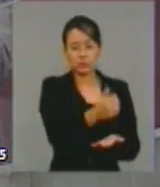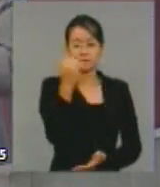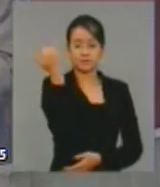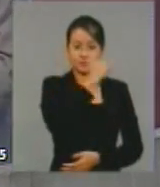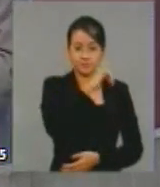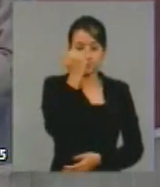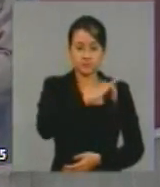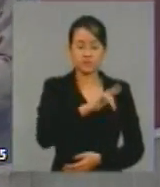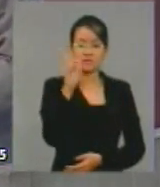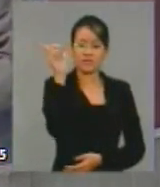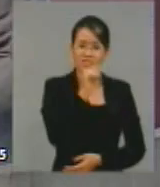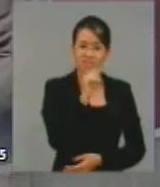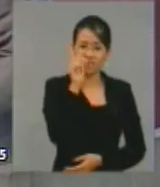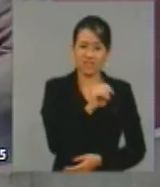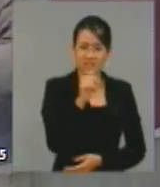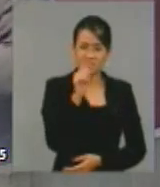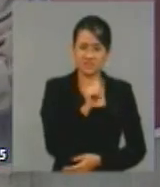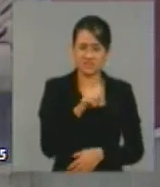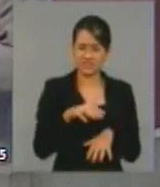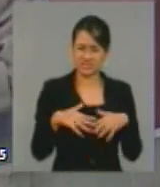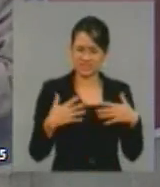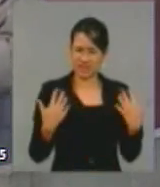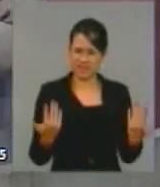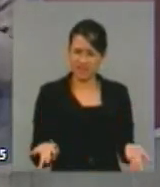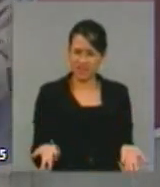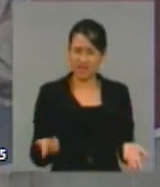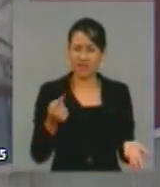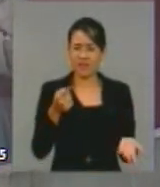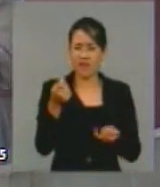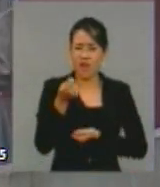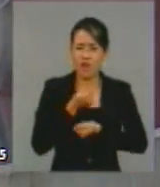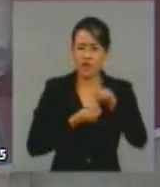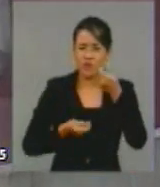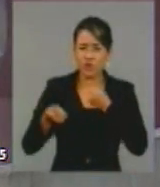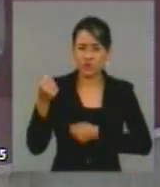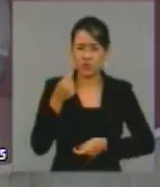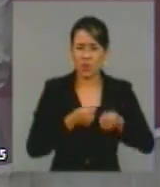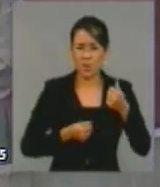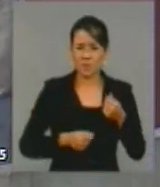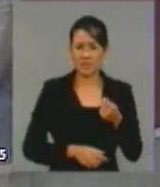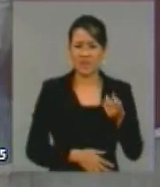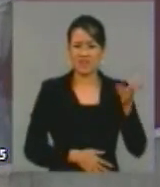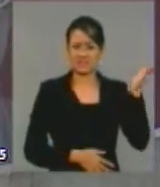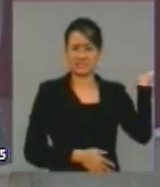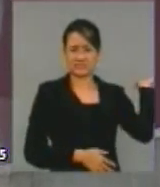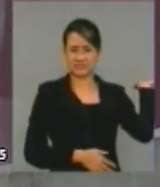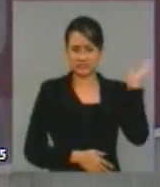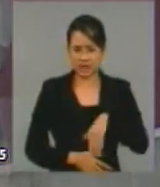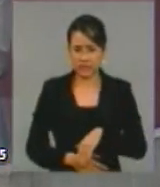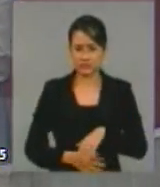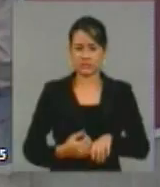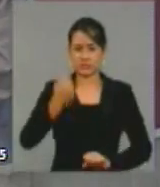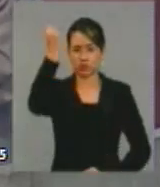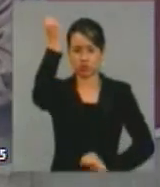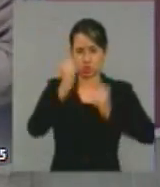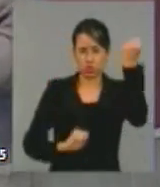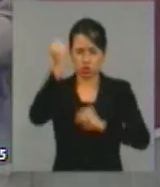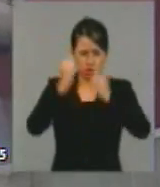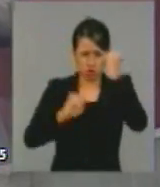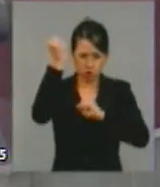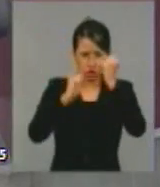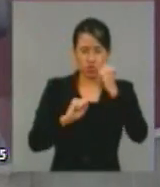nossa vocação econômica era trazer grandes empreendimentos industriais com largo impacto